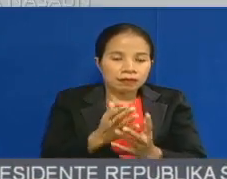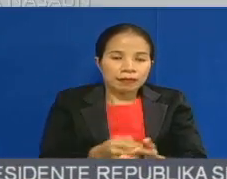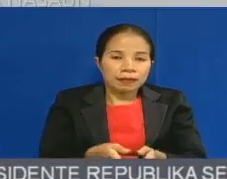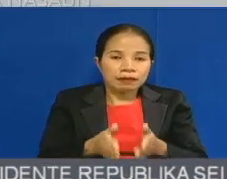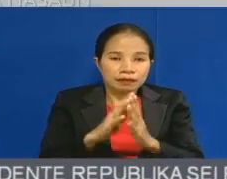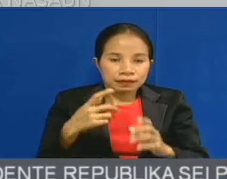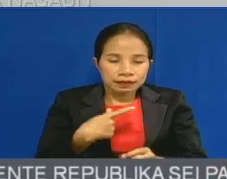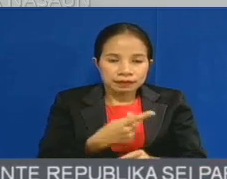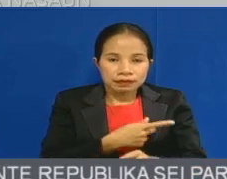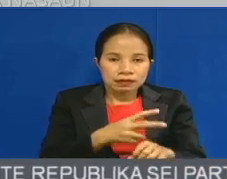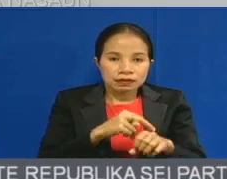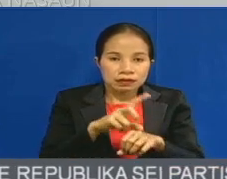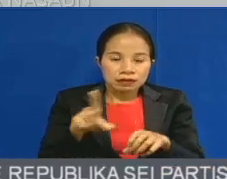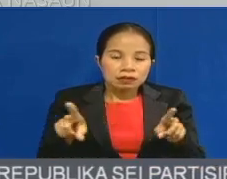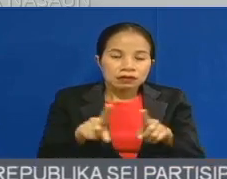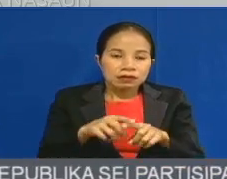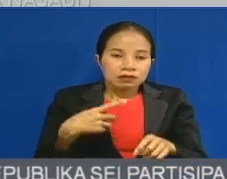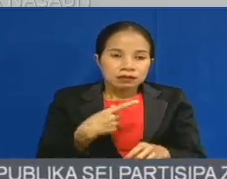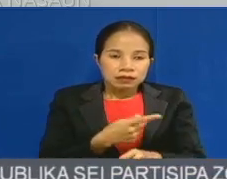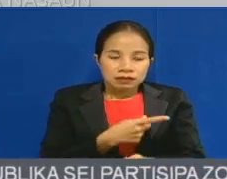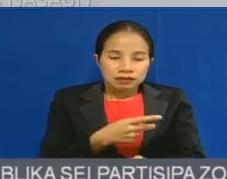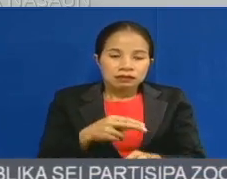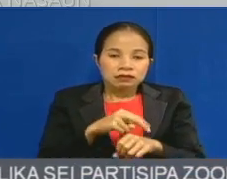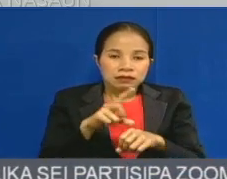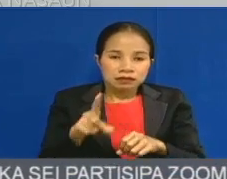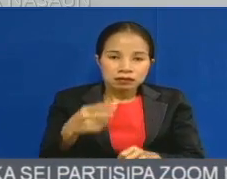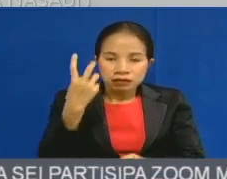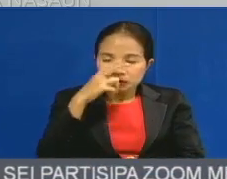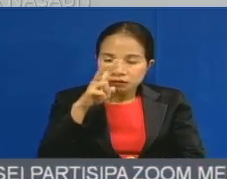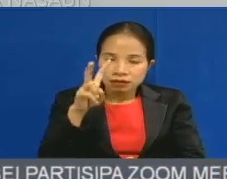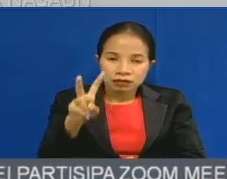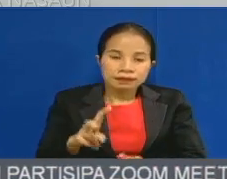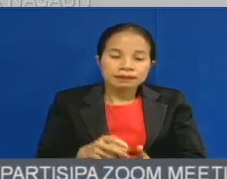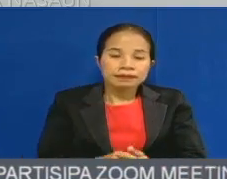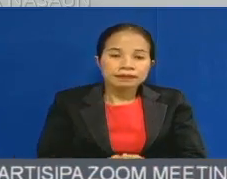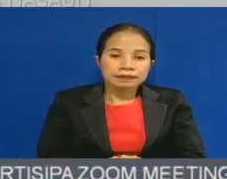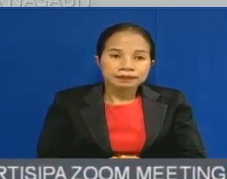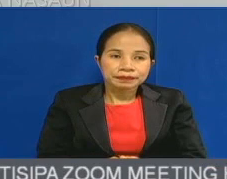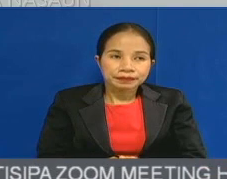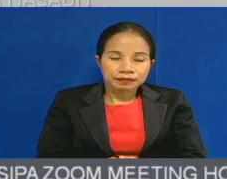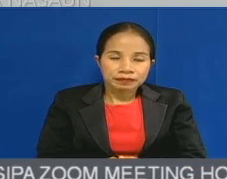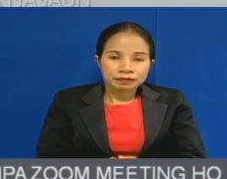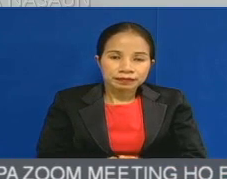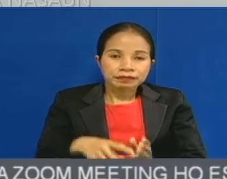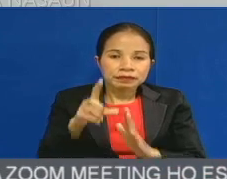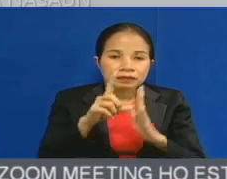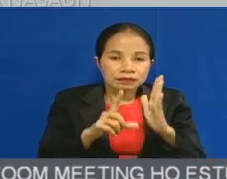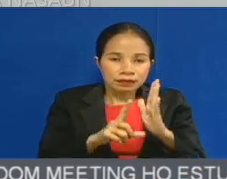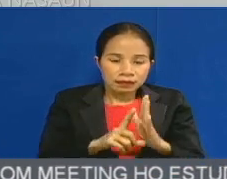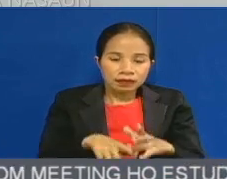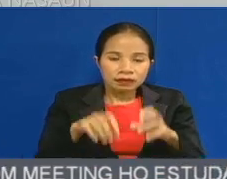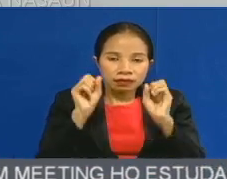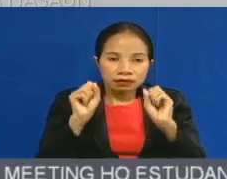Nacional hanesta um órgão fiscalizador Ebem produz lei, atu